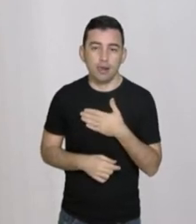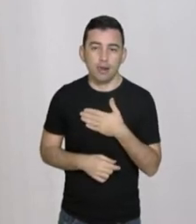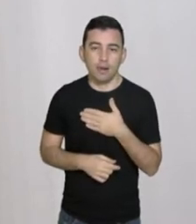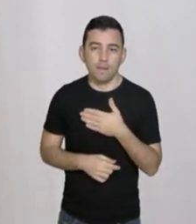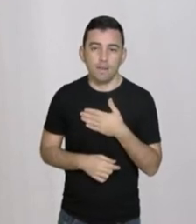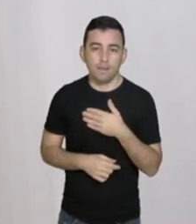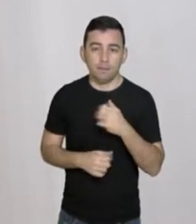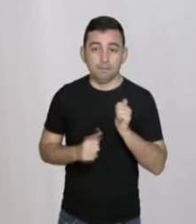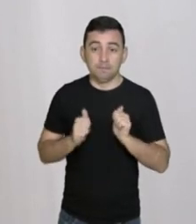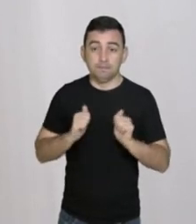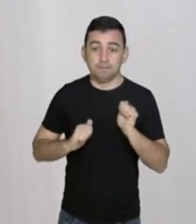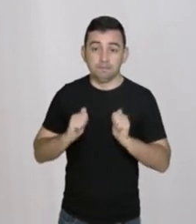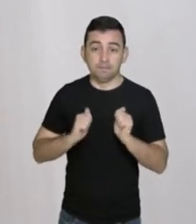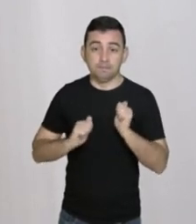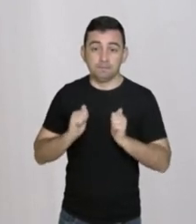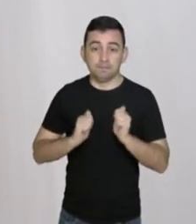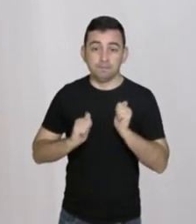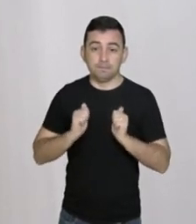ansiedade,